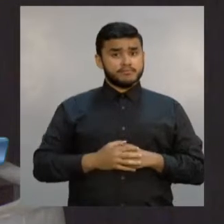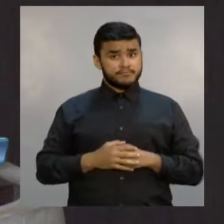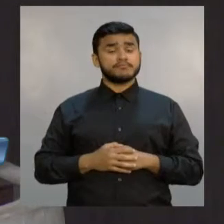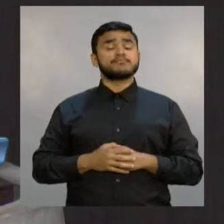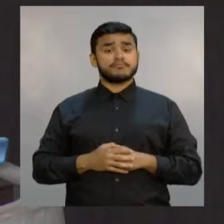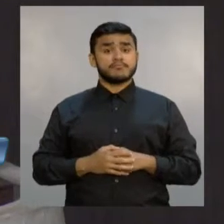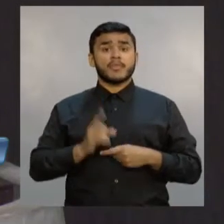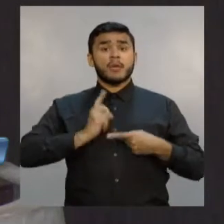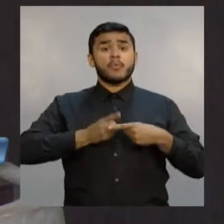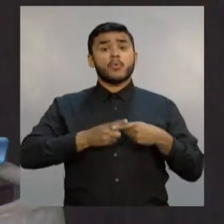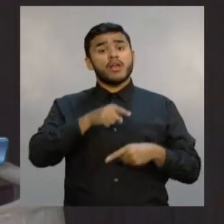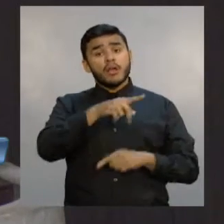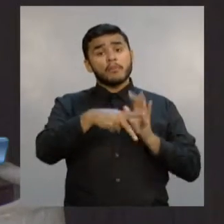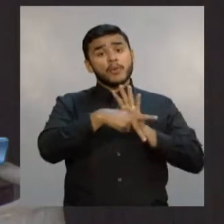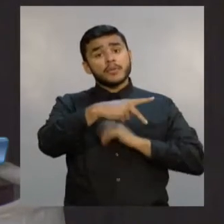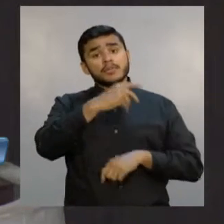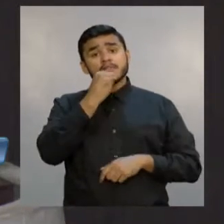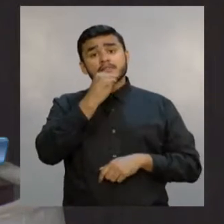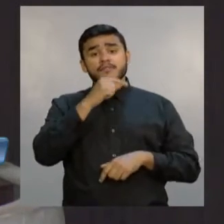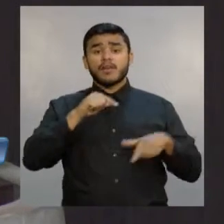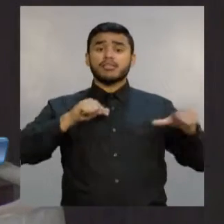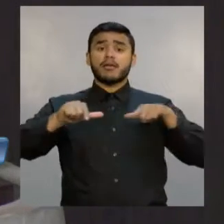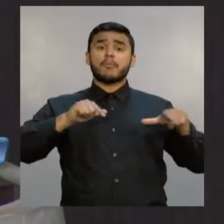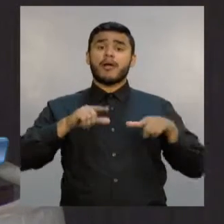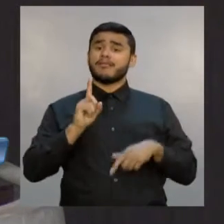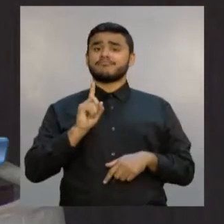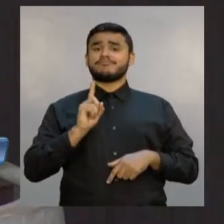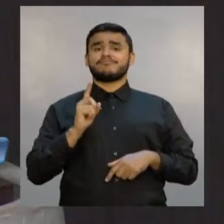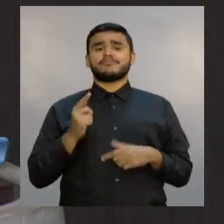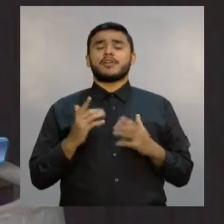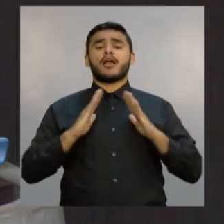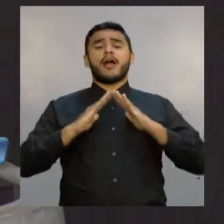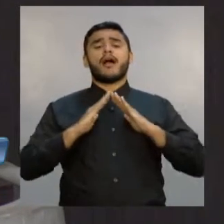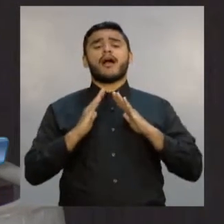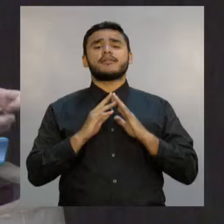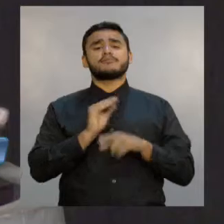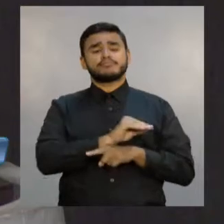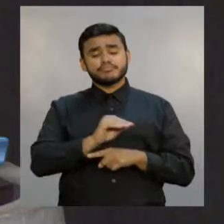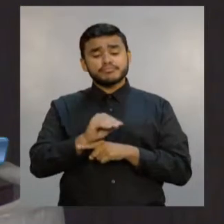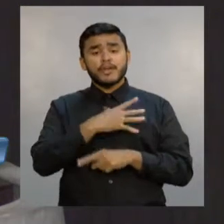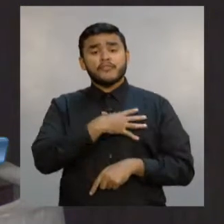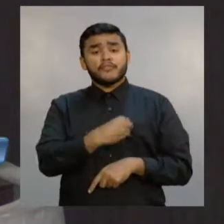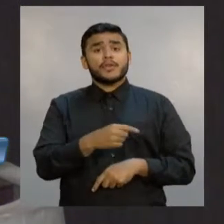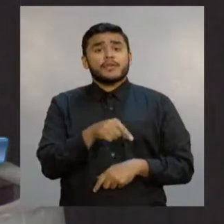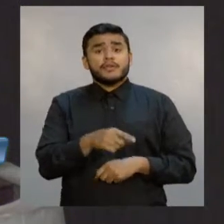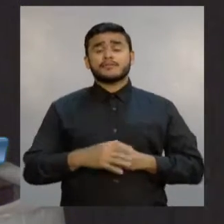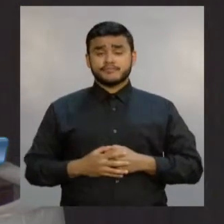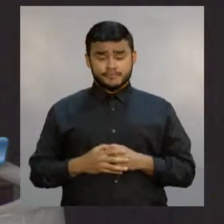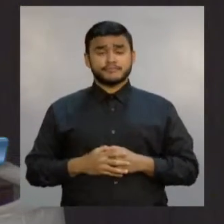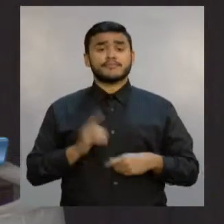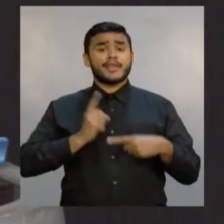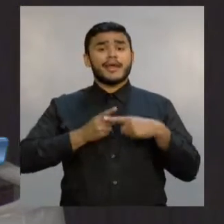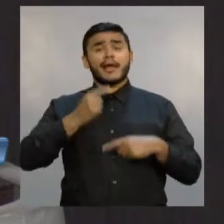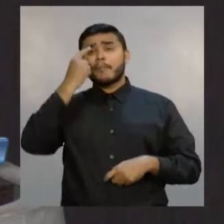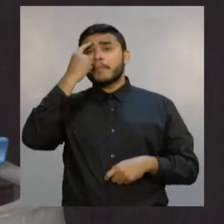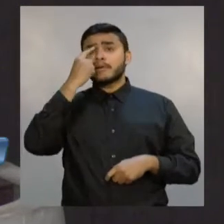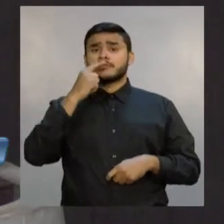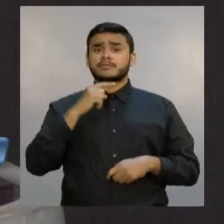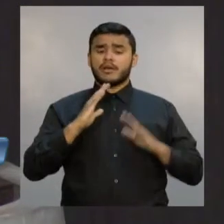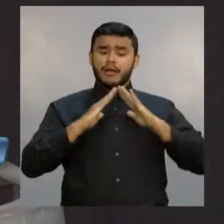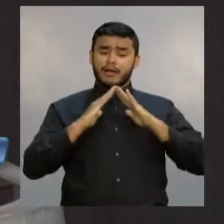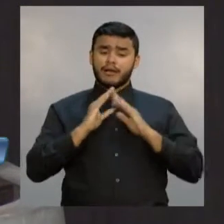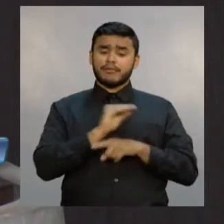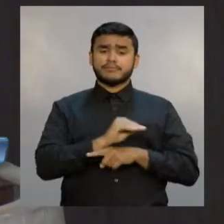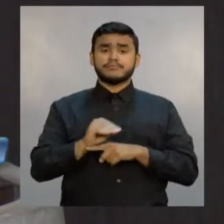liberava força laboral assalariada. Isso só foi possível porque o trabalho